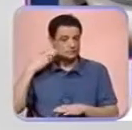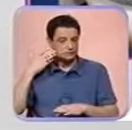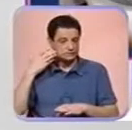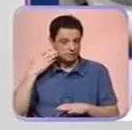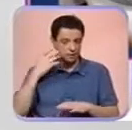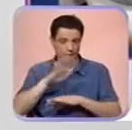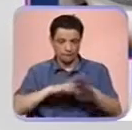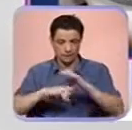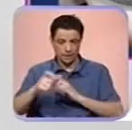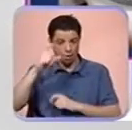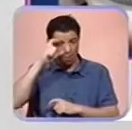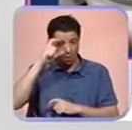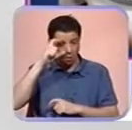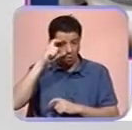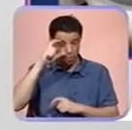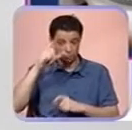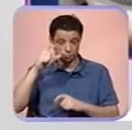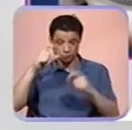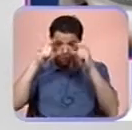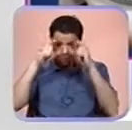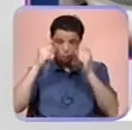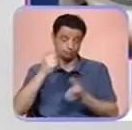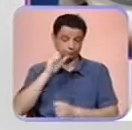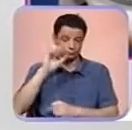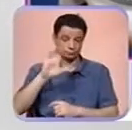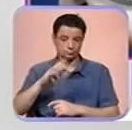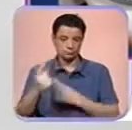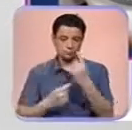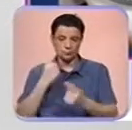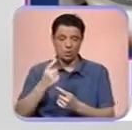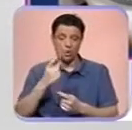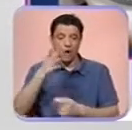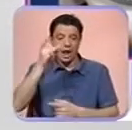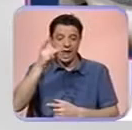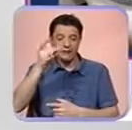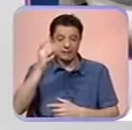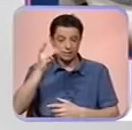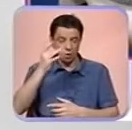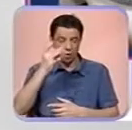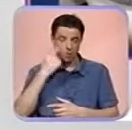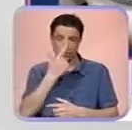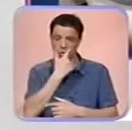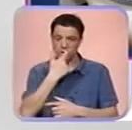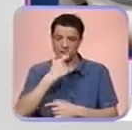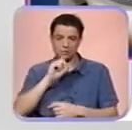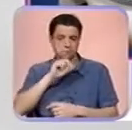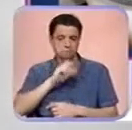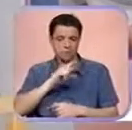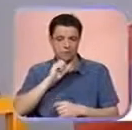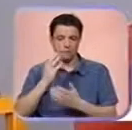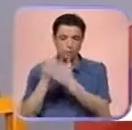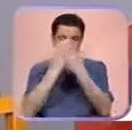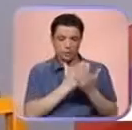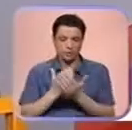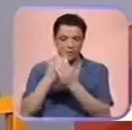feita com óculos, muitas vezes na adolescência pode ser feita com lentes de contacto, e depois dela estabilizar, pode-se estudar